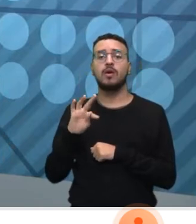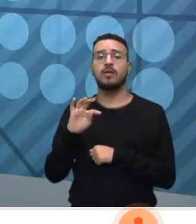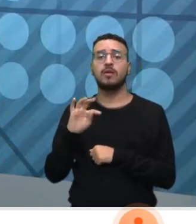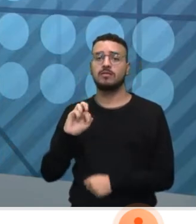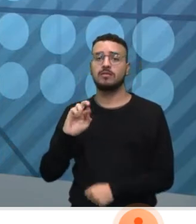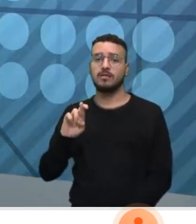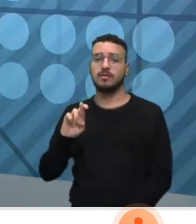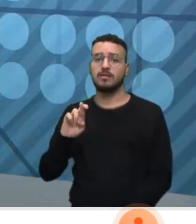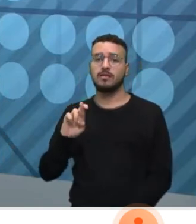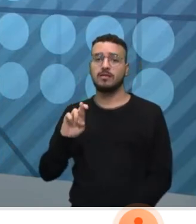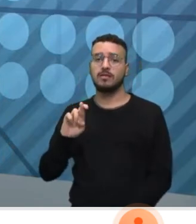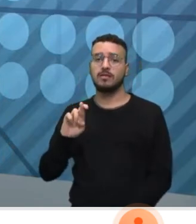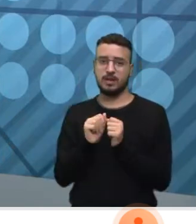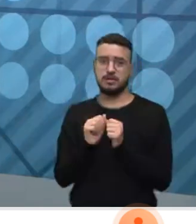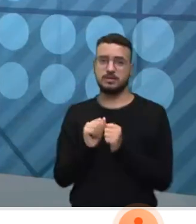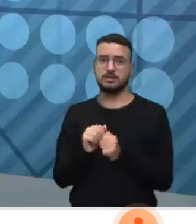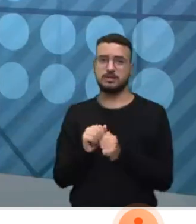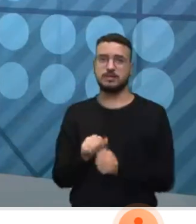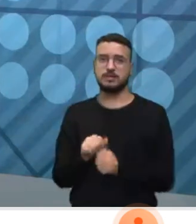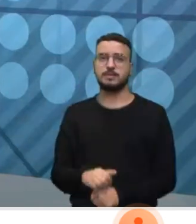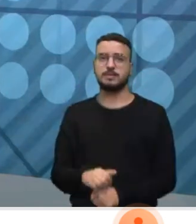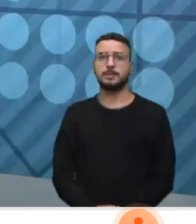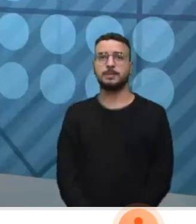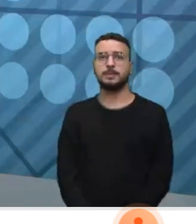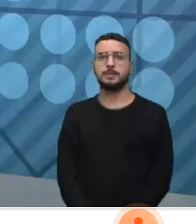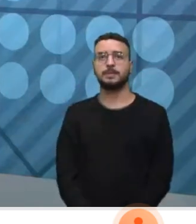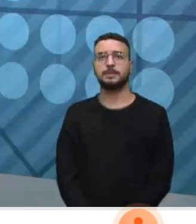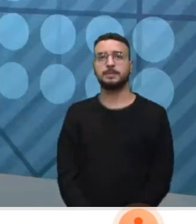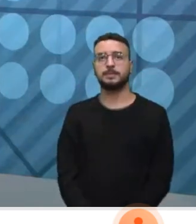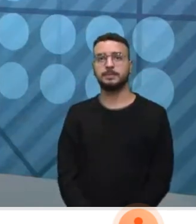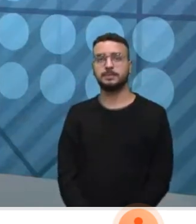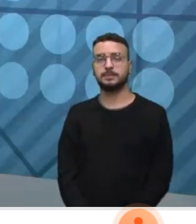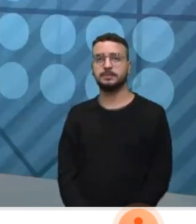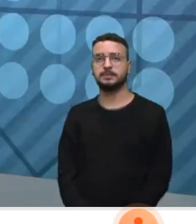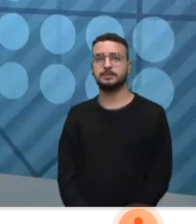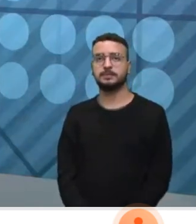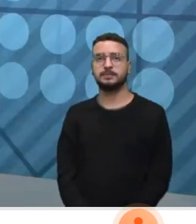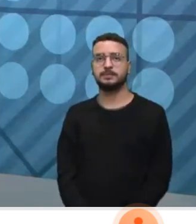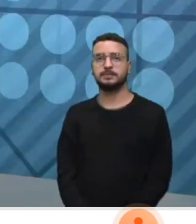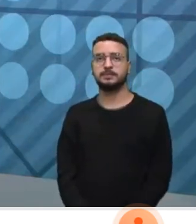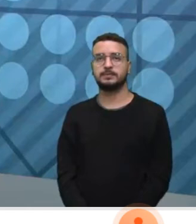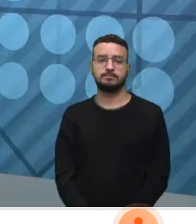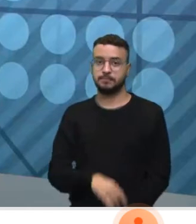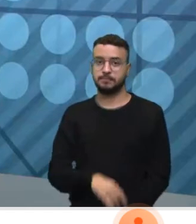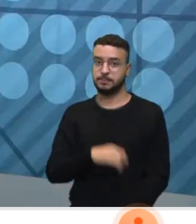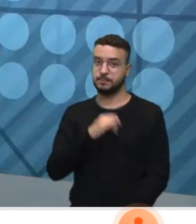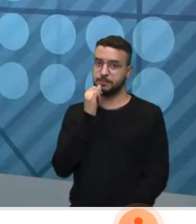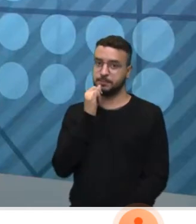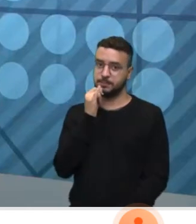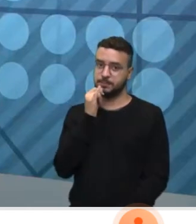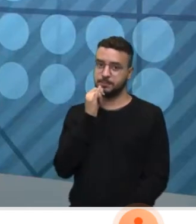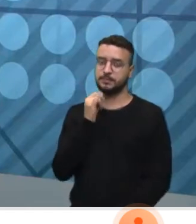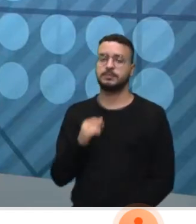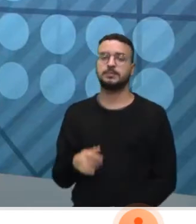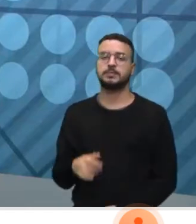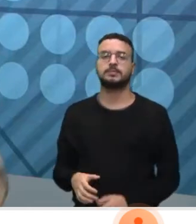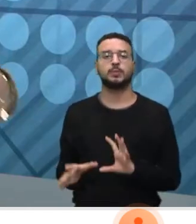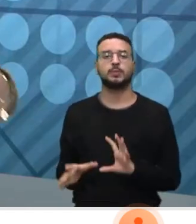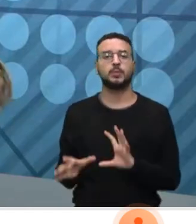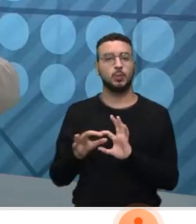corta a franja do cabelo, né? Com a tesoura, cortar. Agora, como que a gente corta